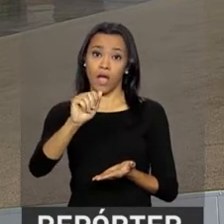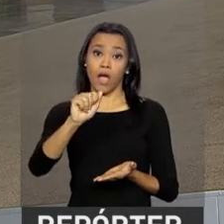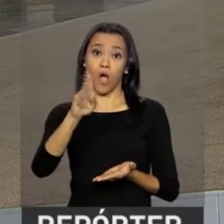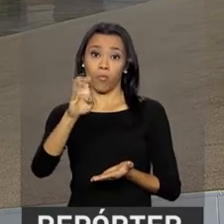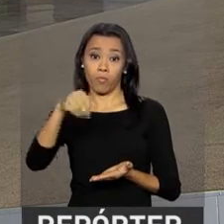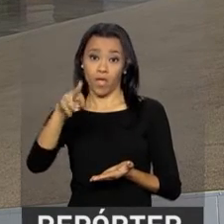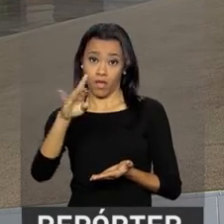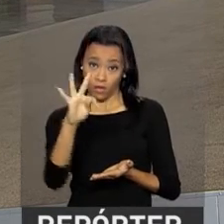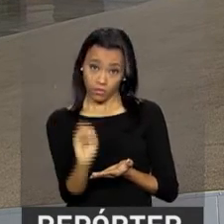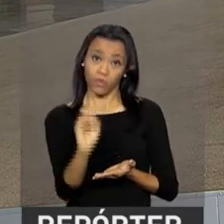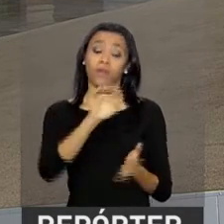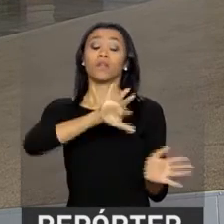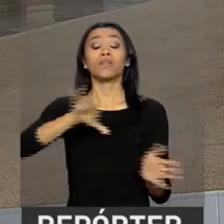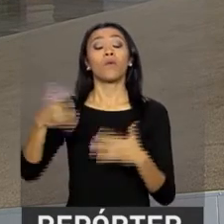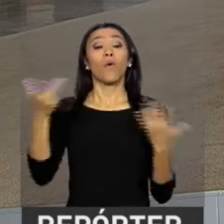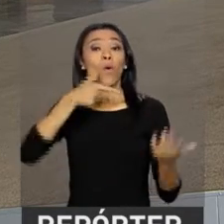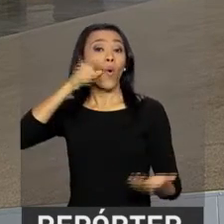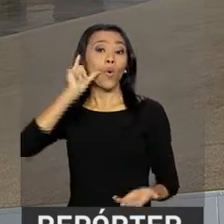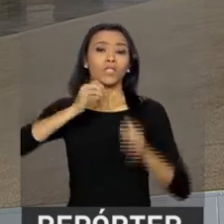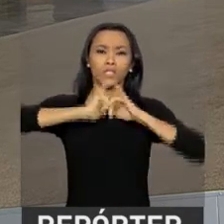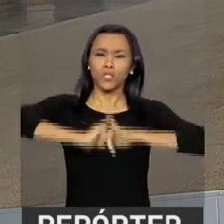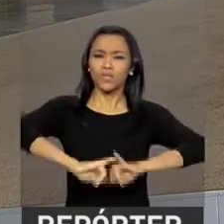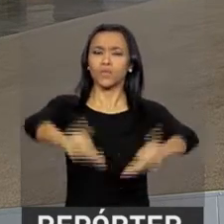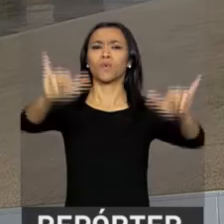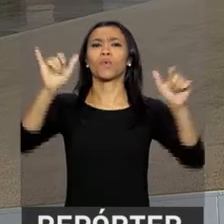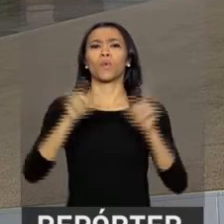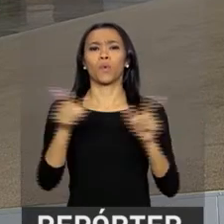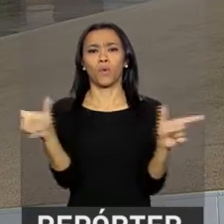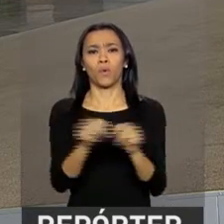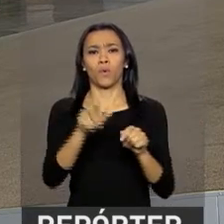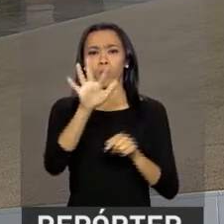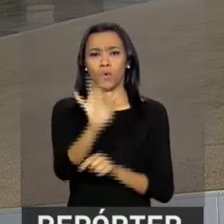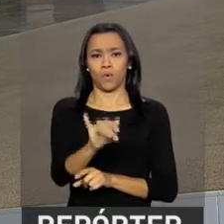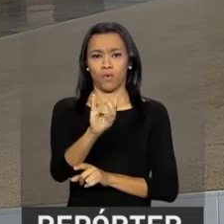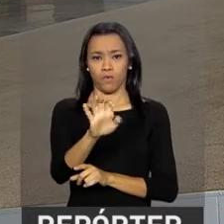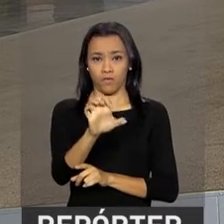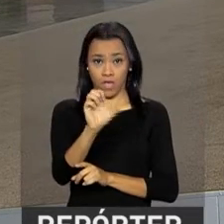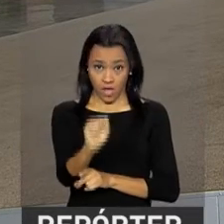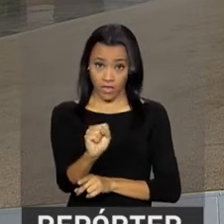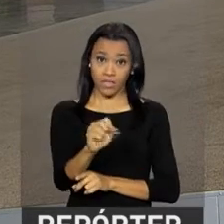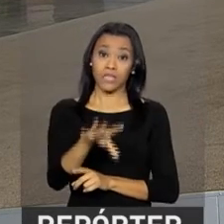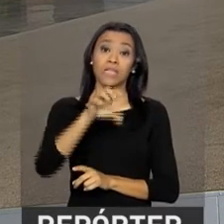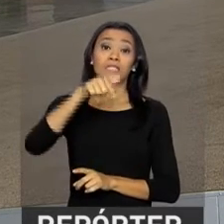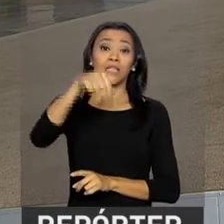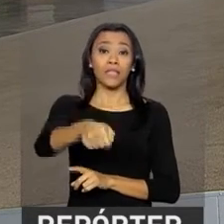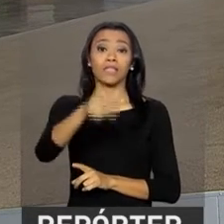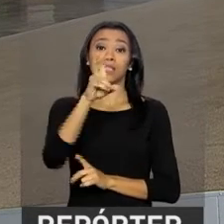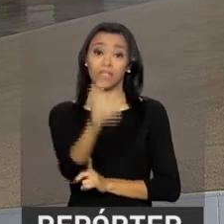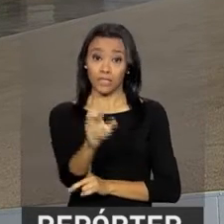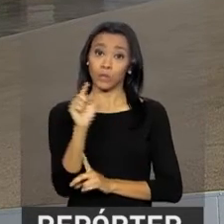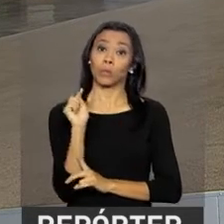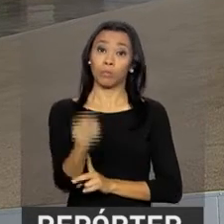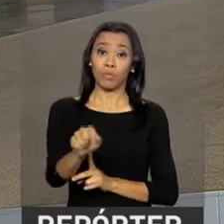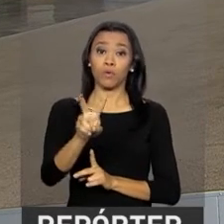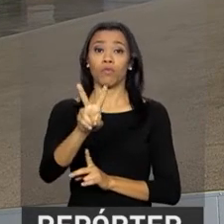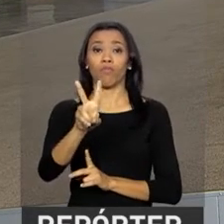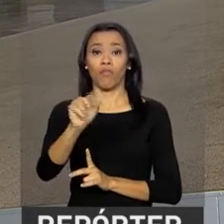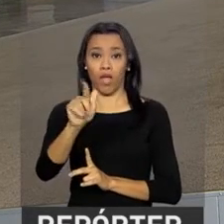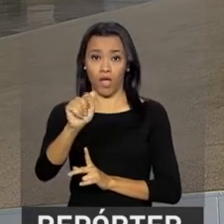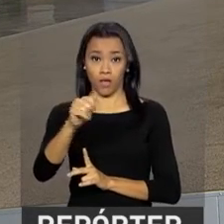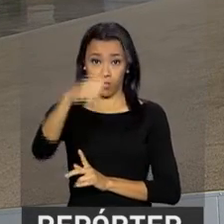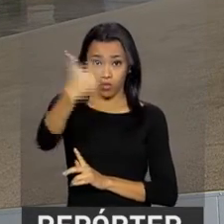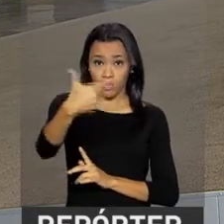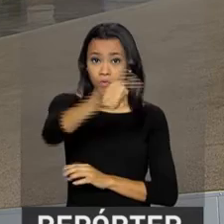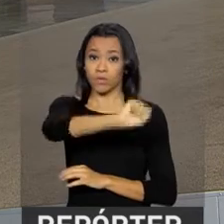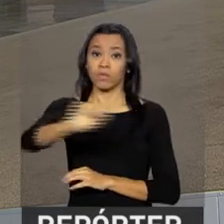governo anunciou a expansão do FIES, anunciou 75 mil novas vagas para o Fundo de Financiamento Estudantil para o segundo